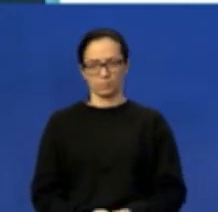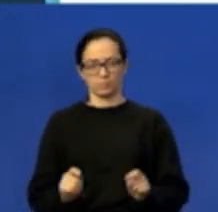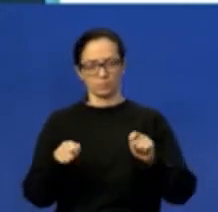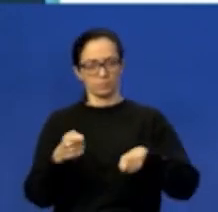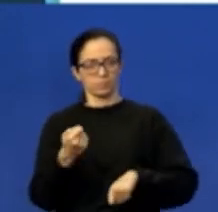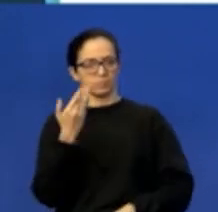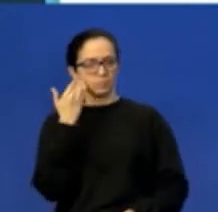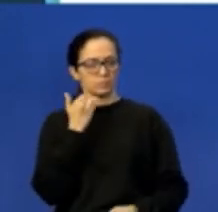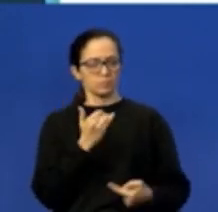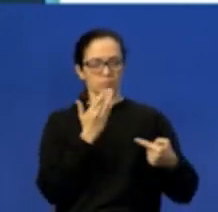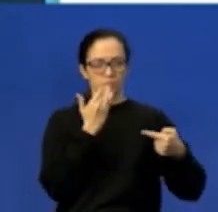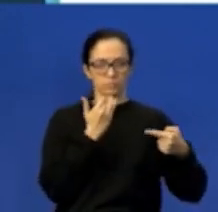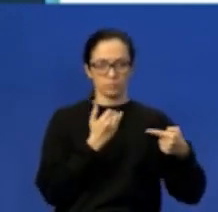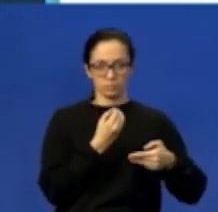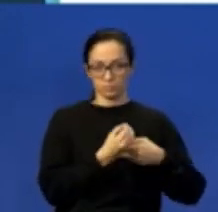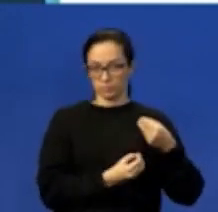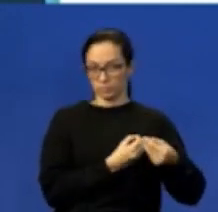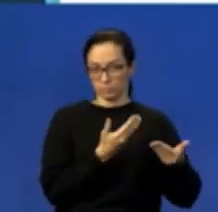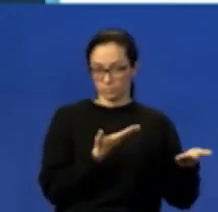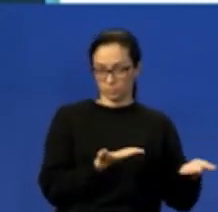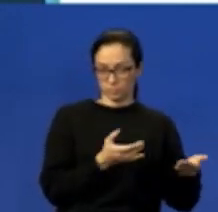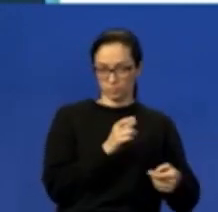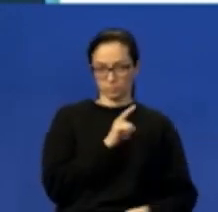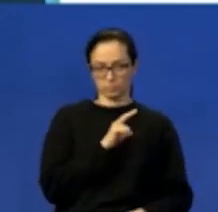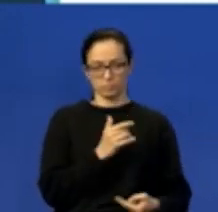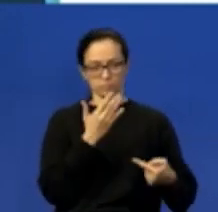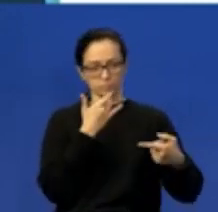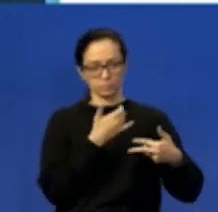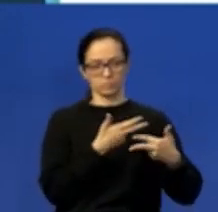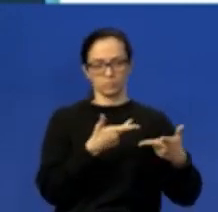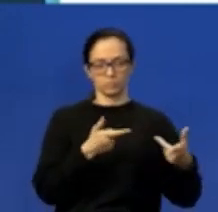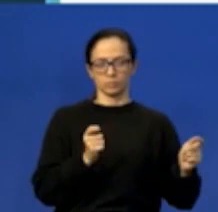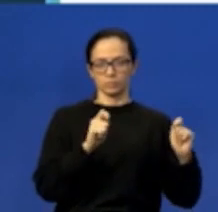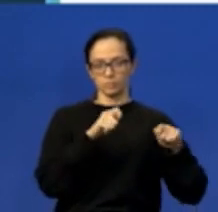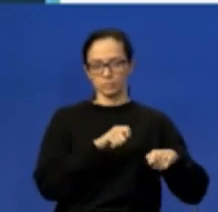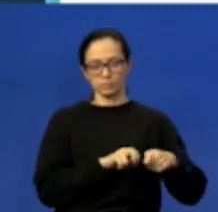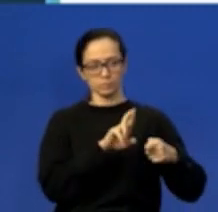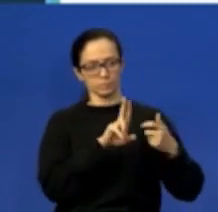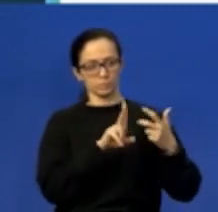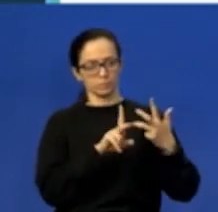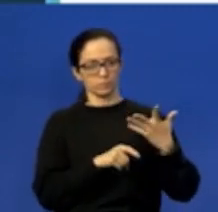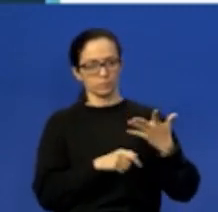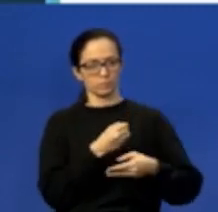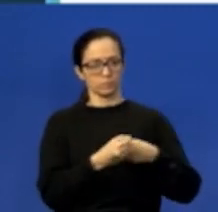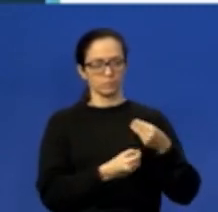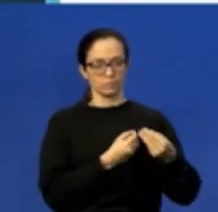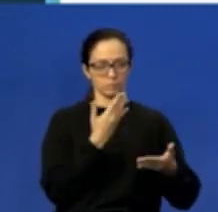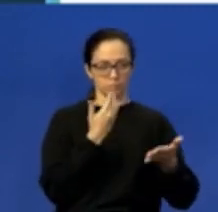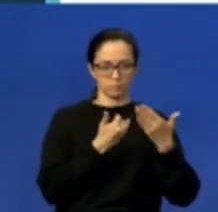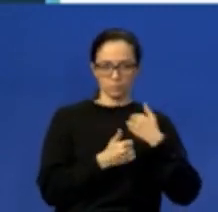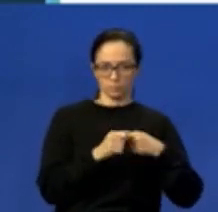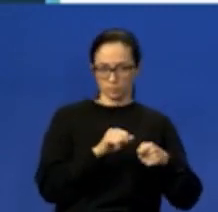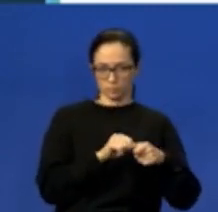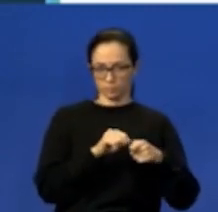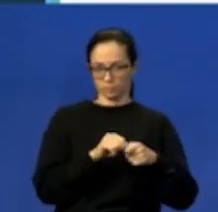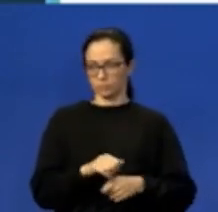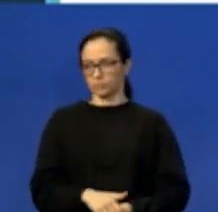de dieta, né? Então, em função daquilo que a gente se alimenta, dos nutrientes em que a gente se alimenta,